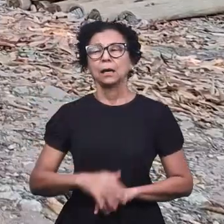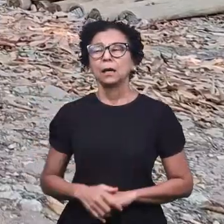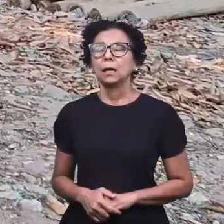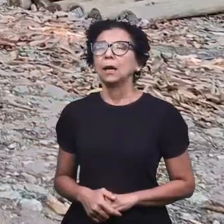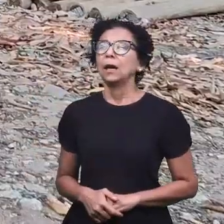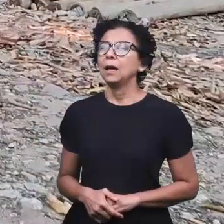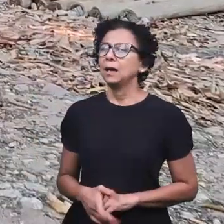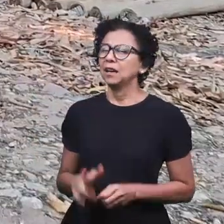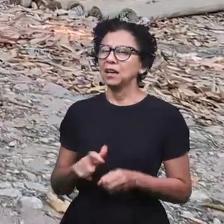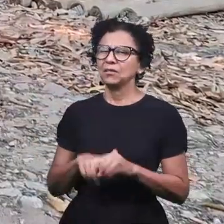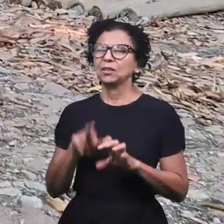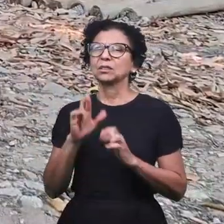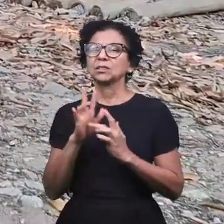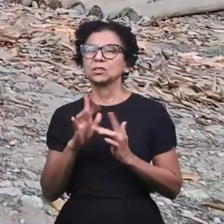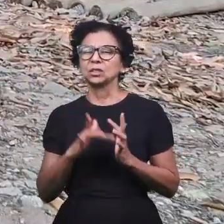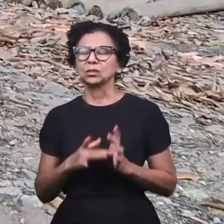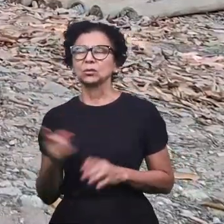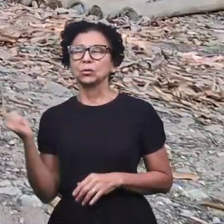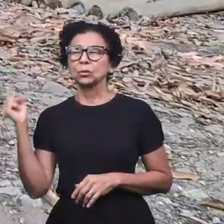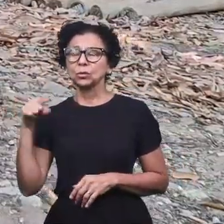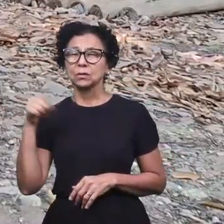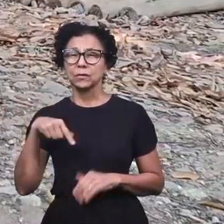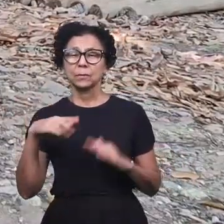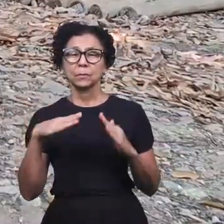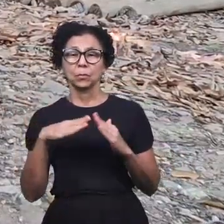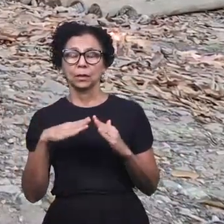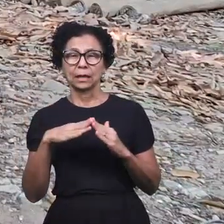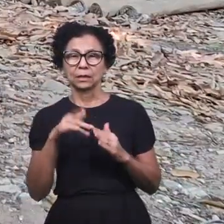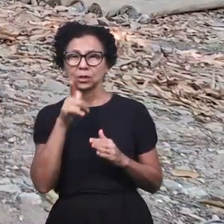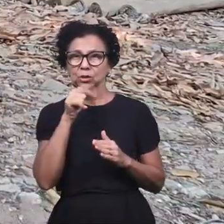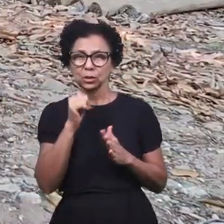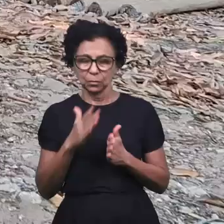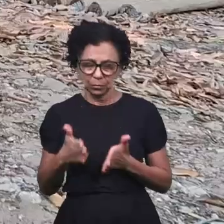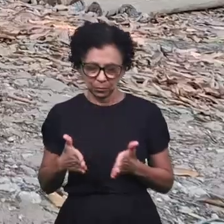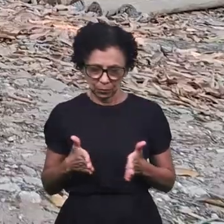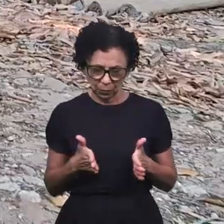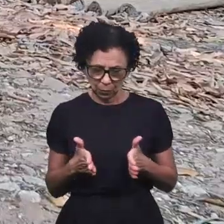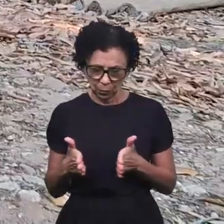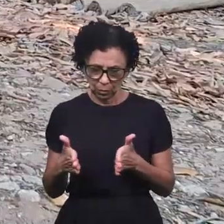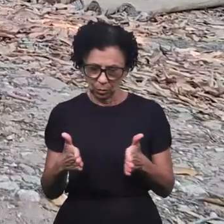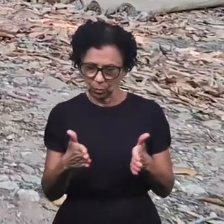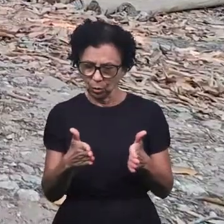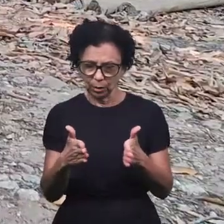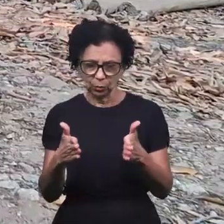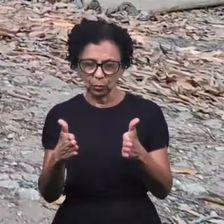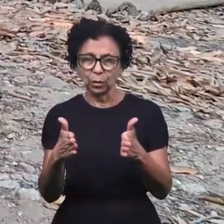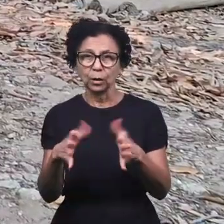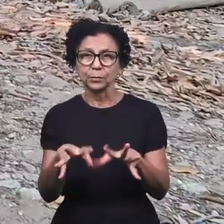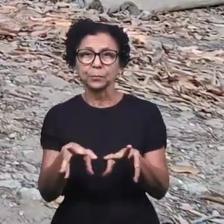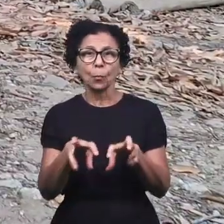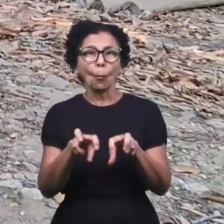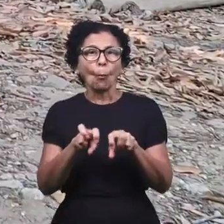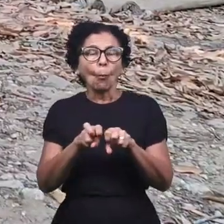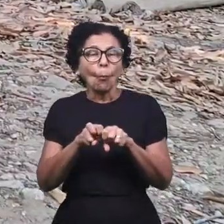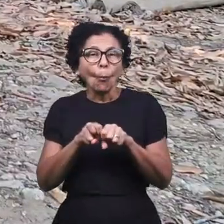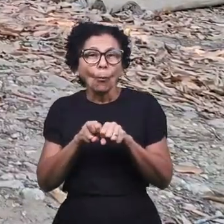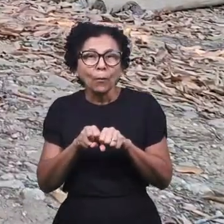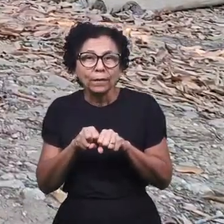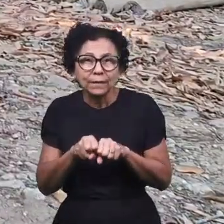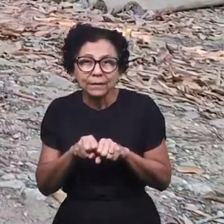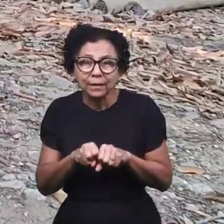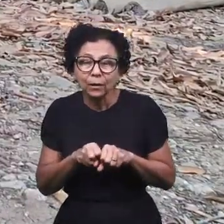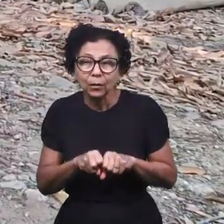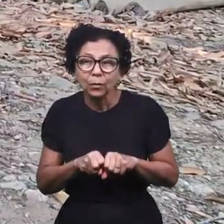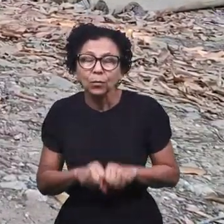Val de Jesus. Quando nós chegamos aqui, tinha um córrego, nós pescávamos aqui. Tinha um córrego. Hoje não tem uma gota de água. A água que nós temos